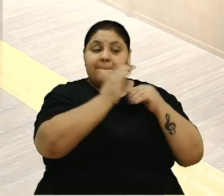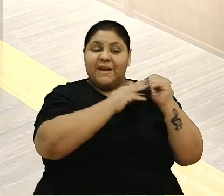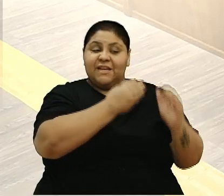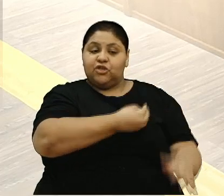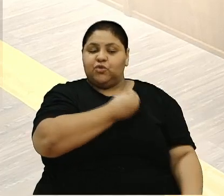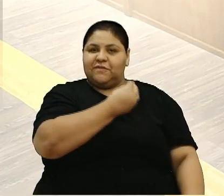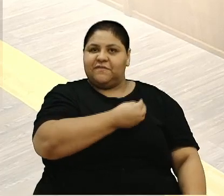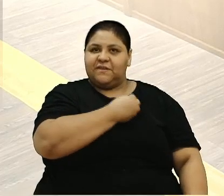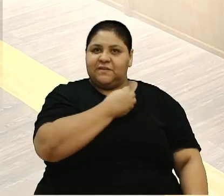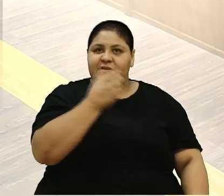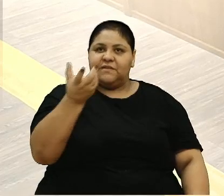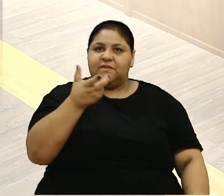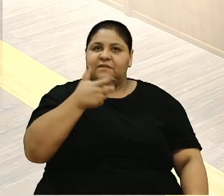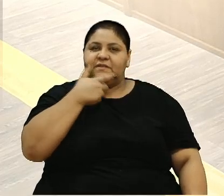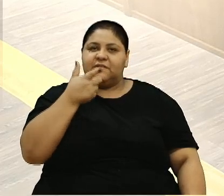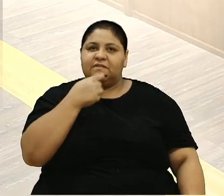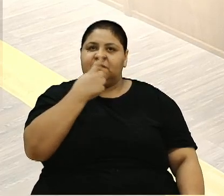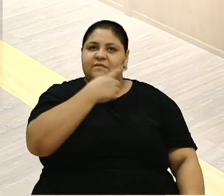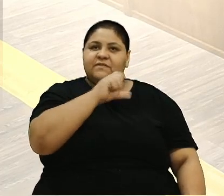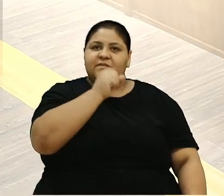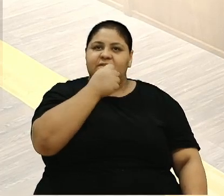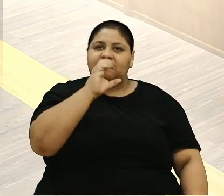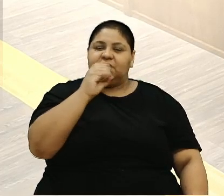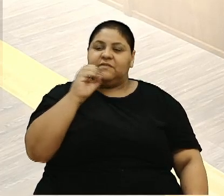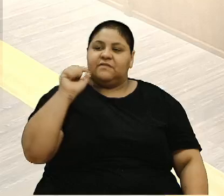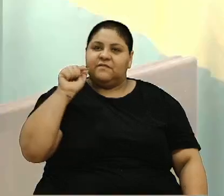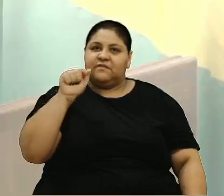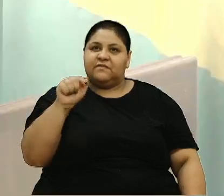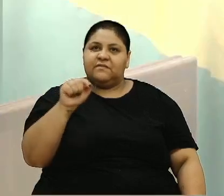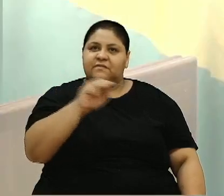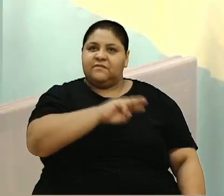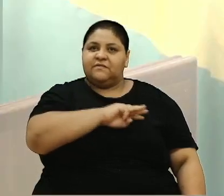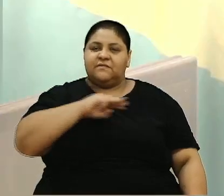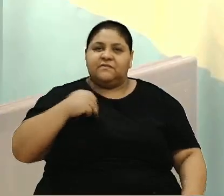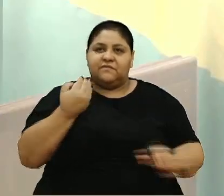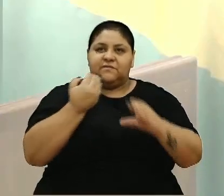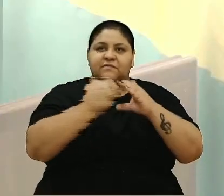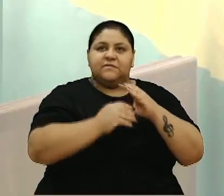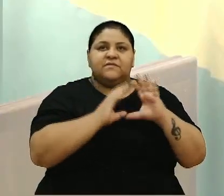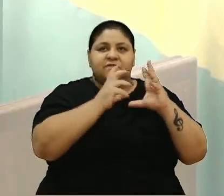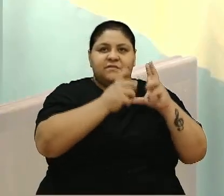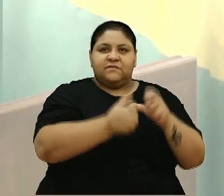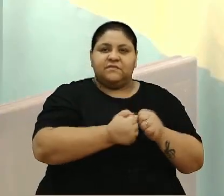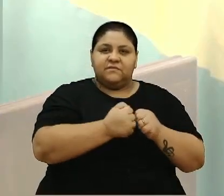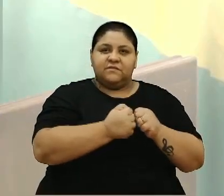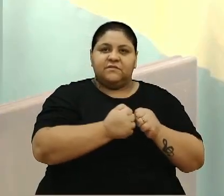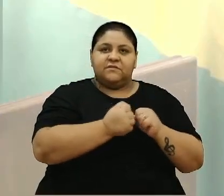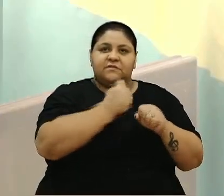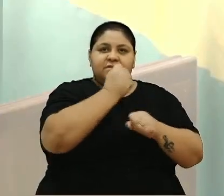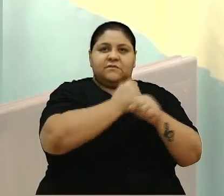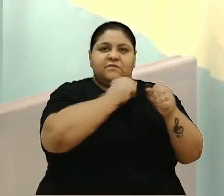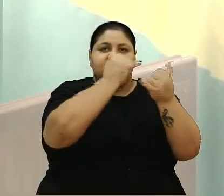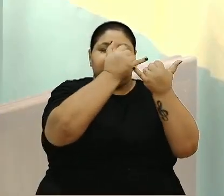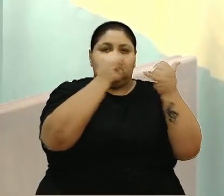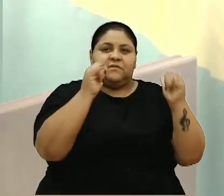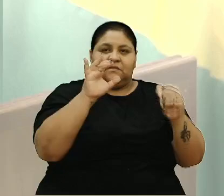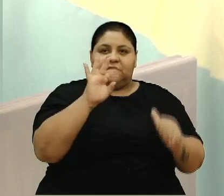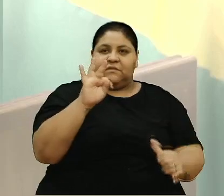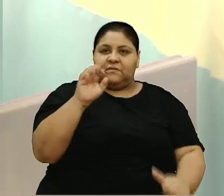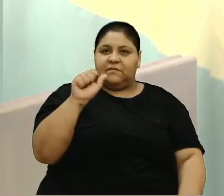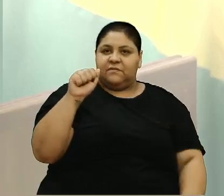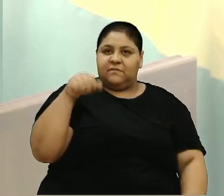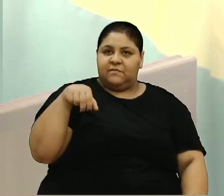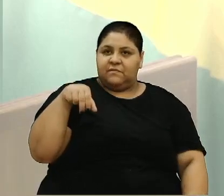citar os 180 mil que a Marco Polo destinou para toda a reforma elétrica do nosso Tancredo